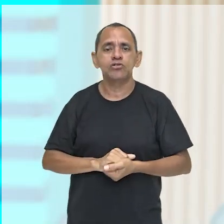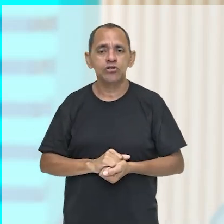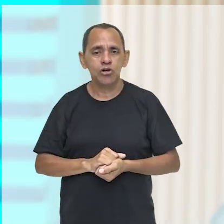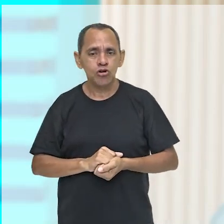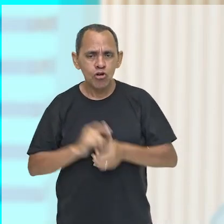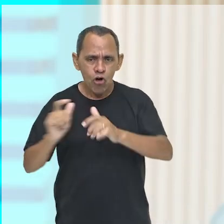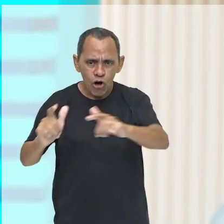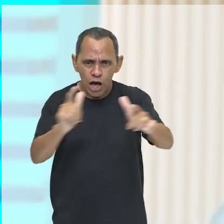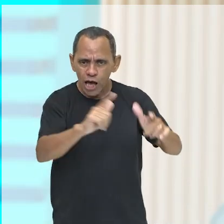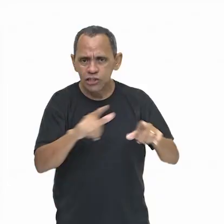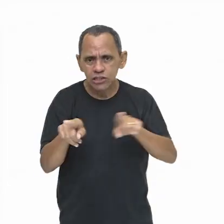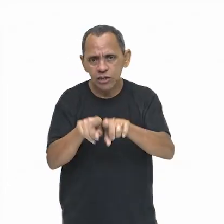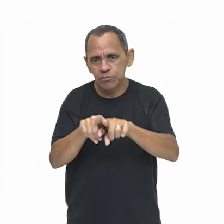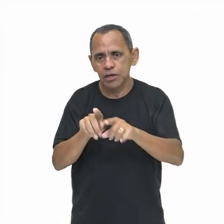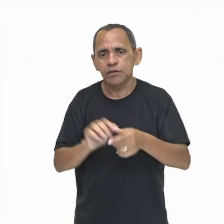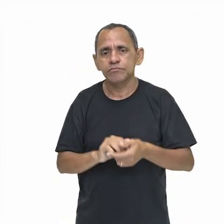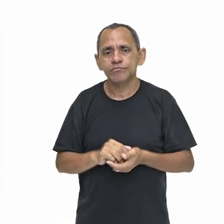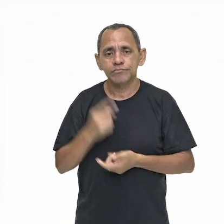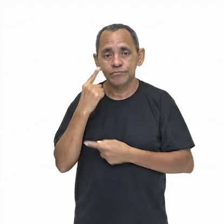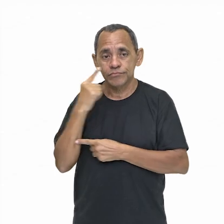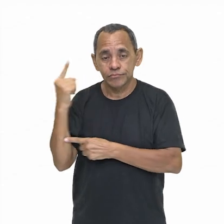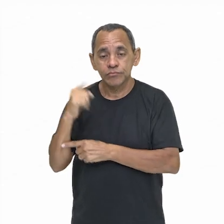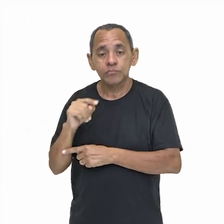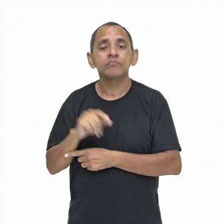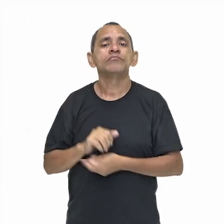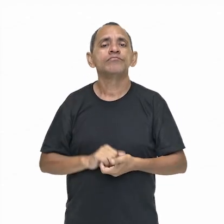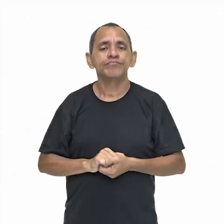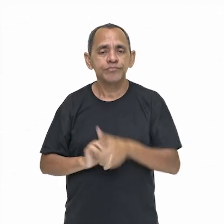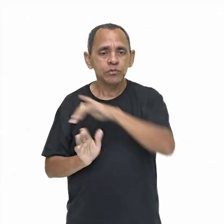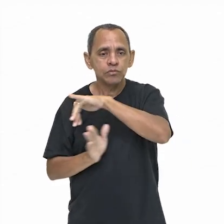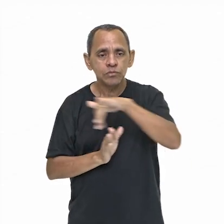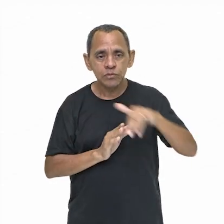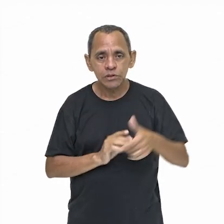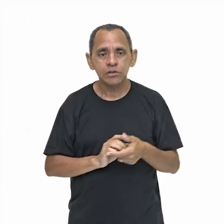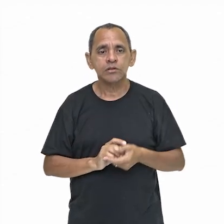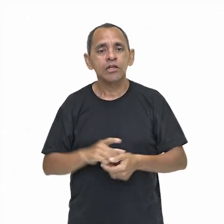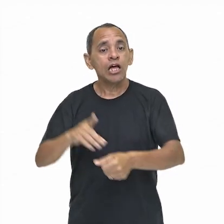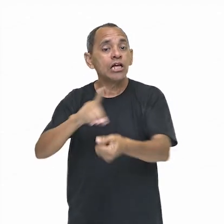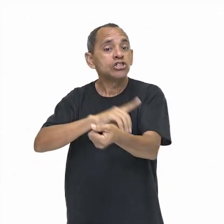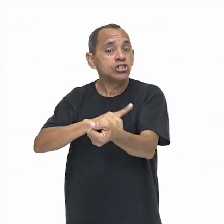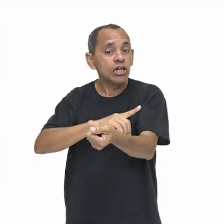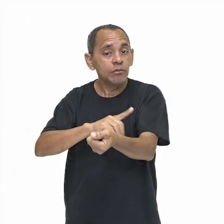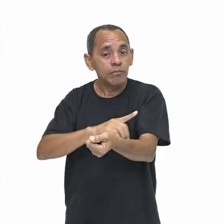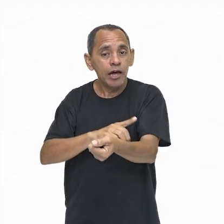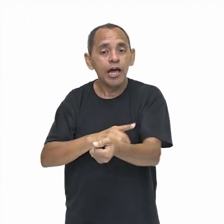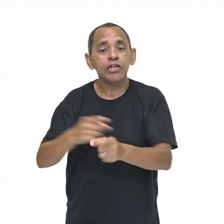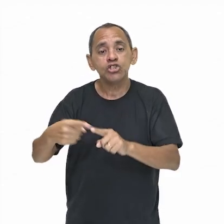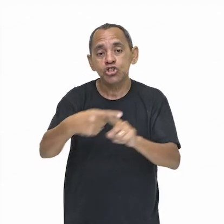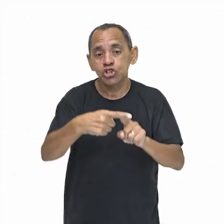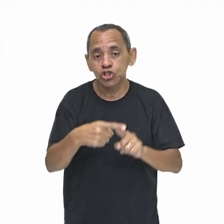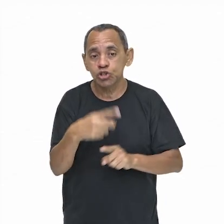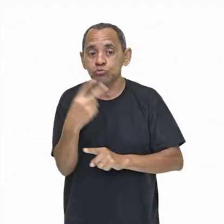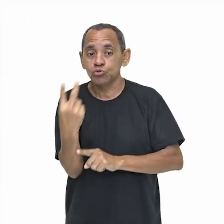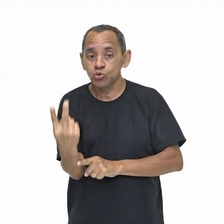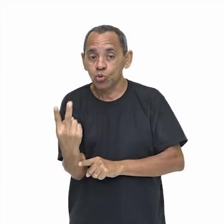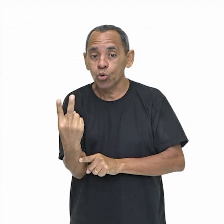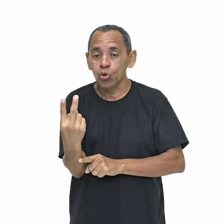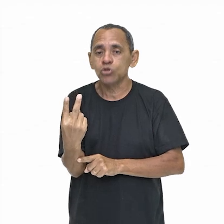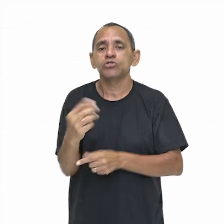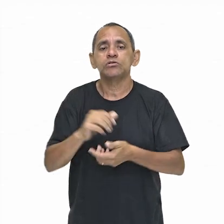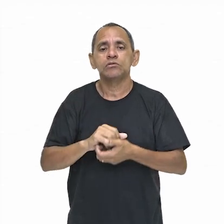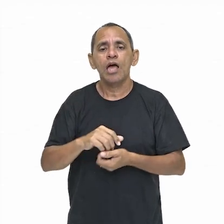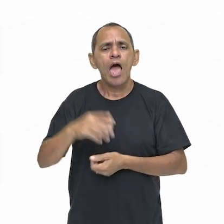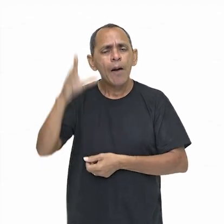sobre outro tema, que foi sobre o diabetes mellitus tipo 2. E aí nós aprendemos que a pessoa,